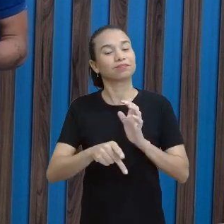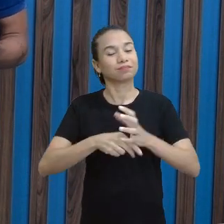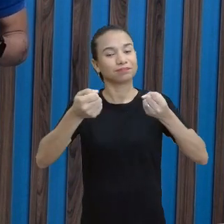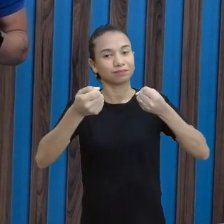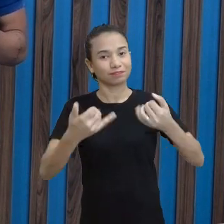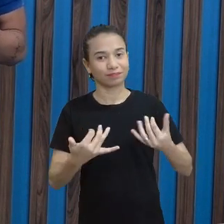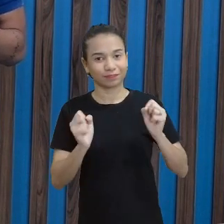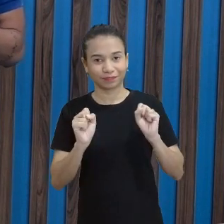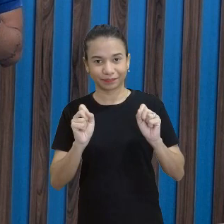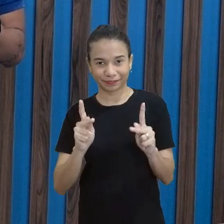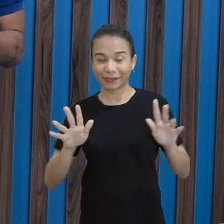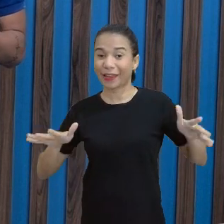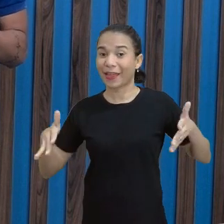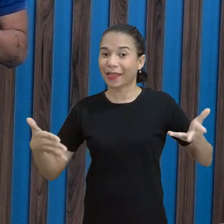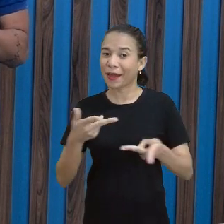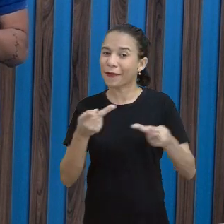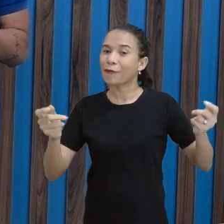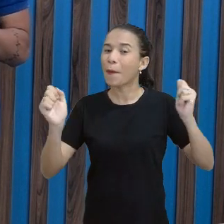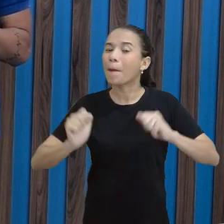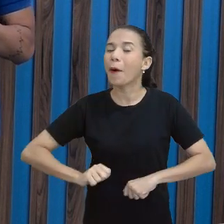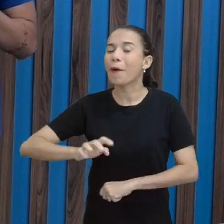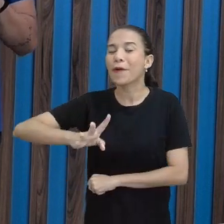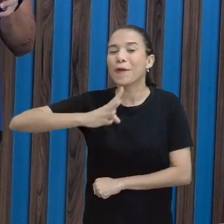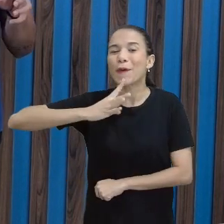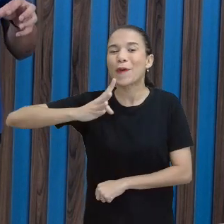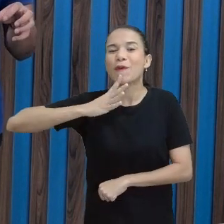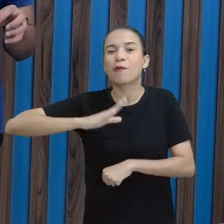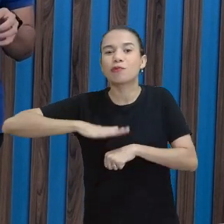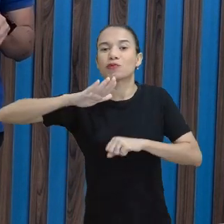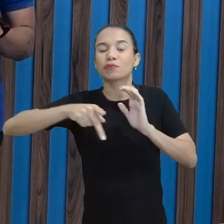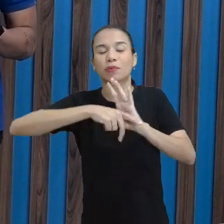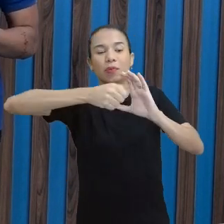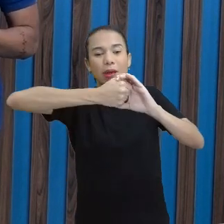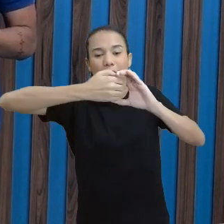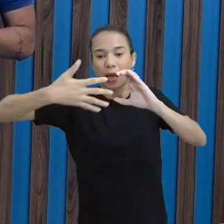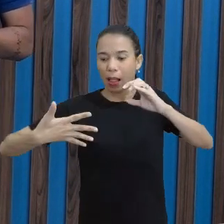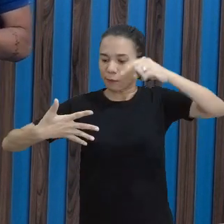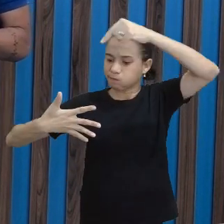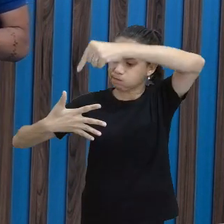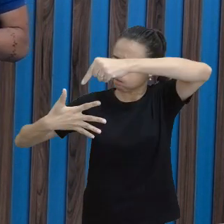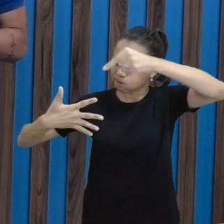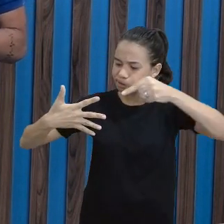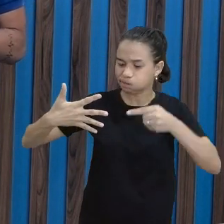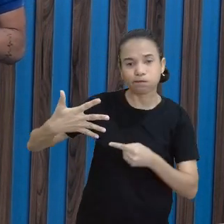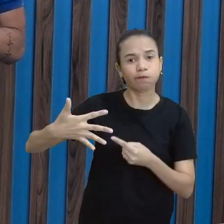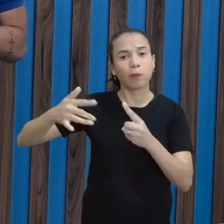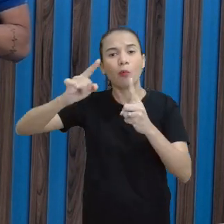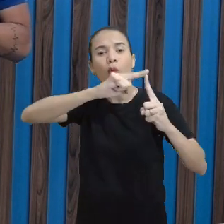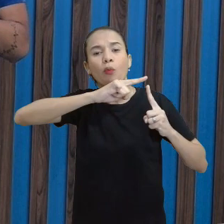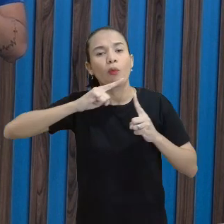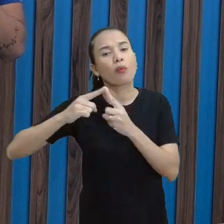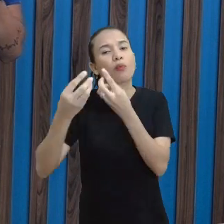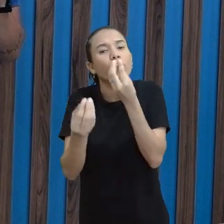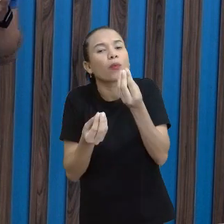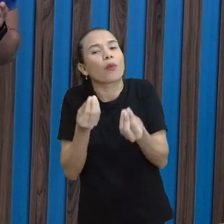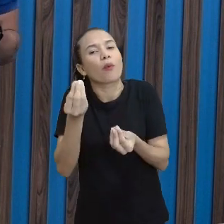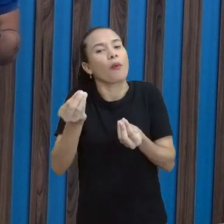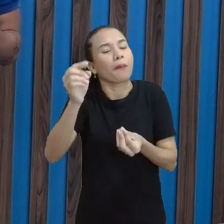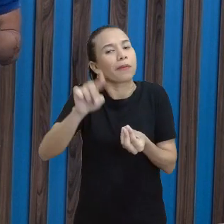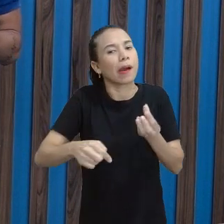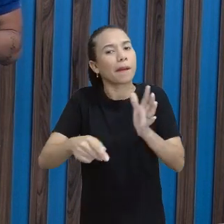pronunciadas. Então vocês vão poder conhecer um pouquinho das classificações, quais são as modalidades, como é